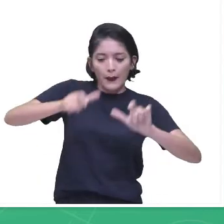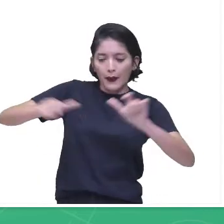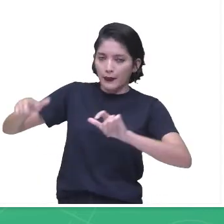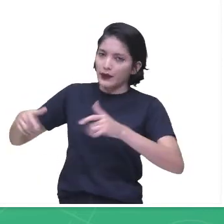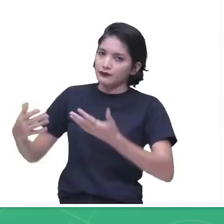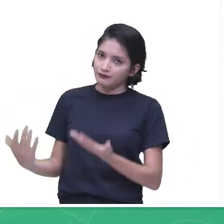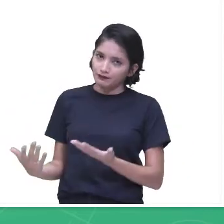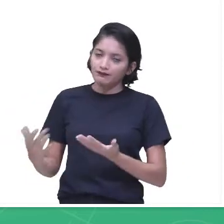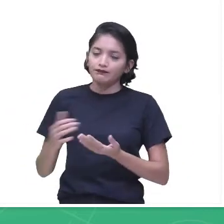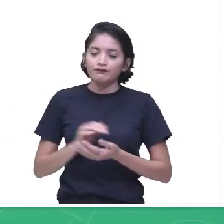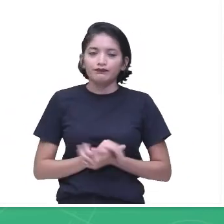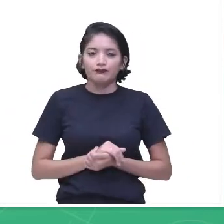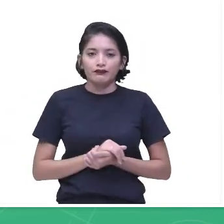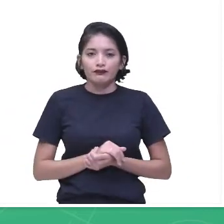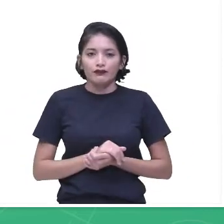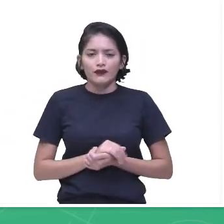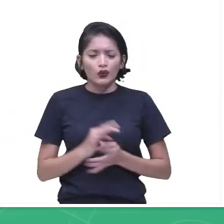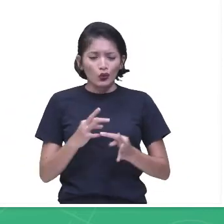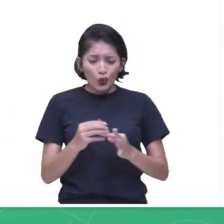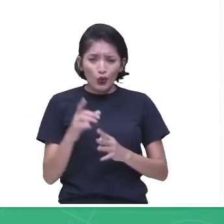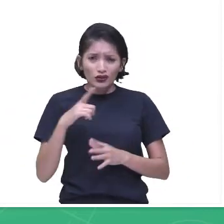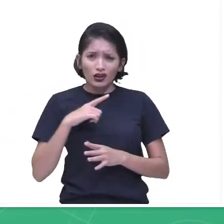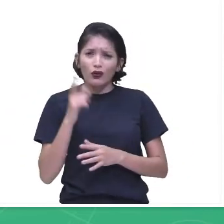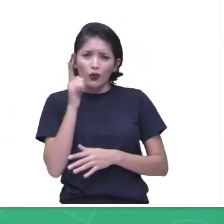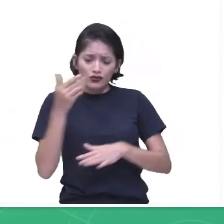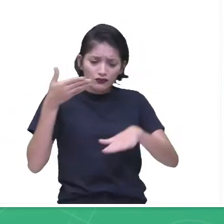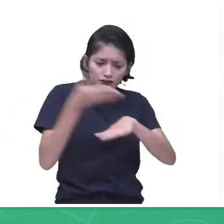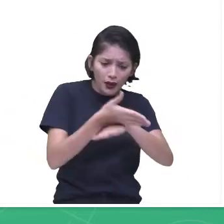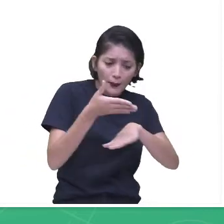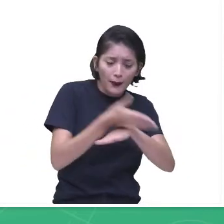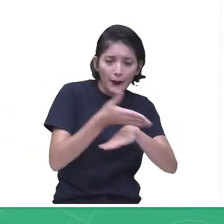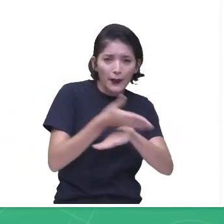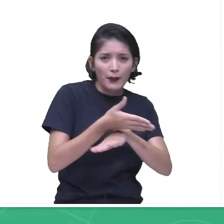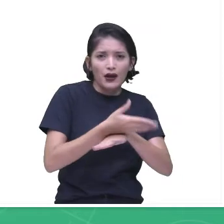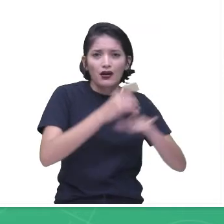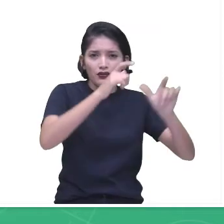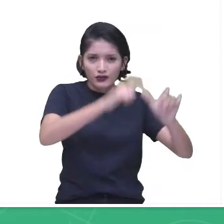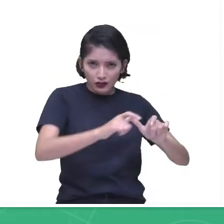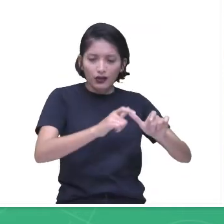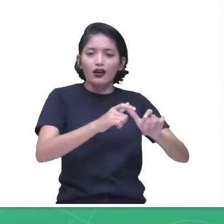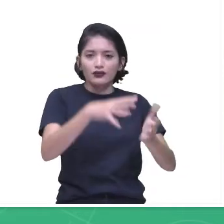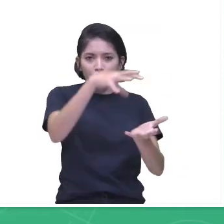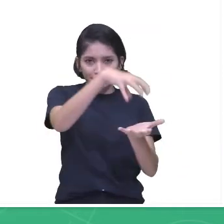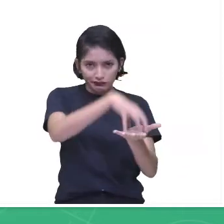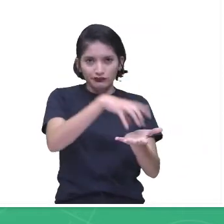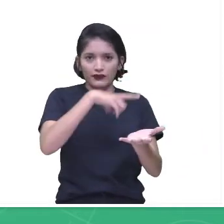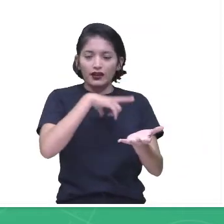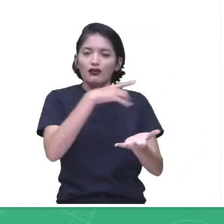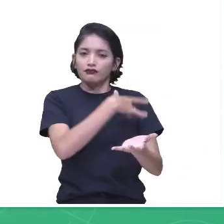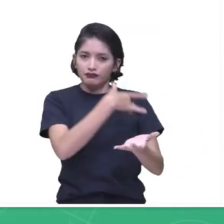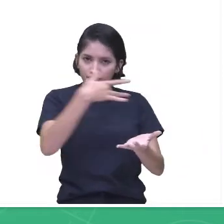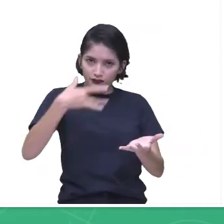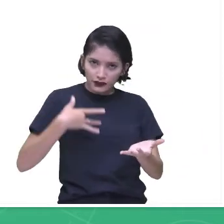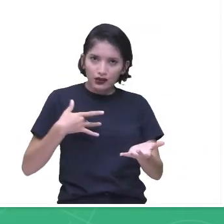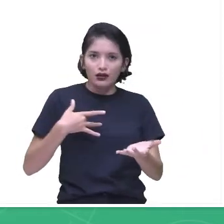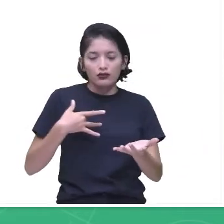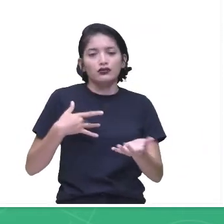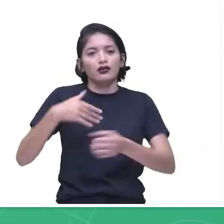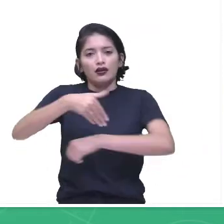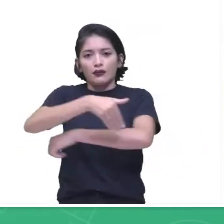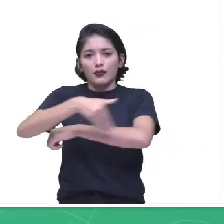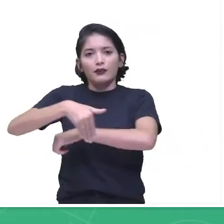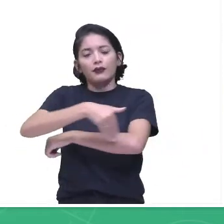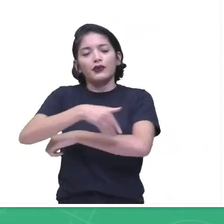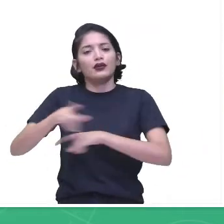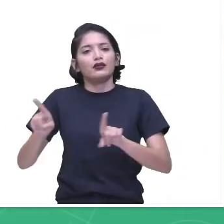Você tem, todas as pessoas têm acesso, chega, né, a ter um posto de saúde no seu bairro e ter acesso